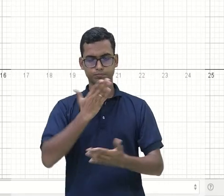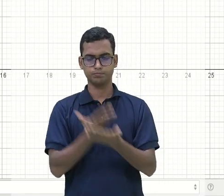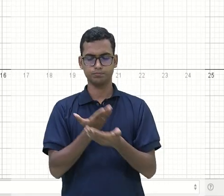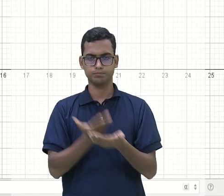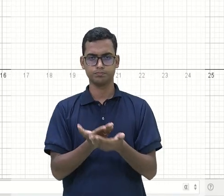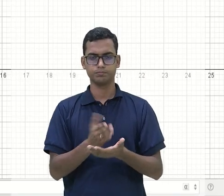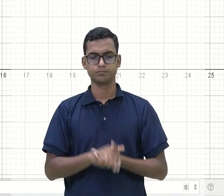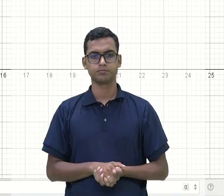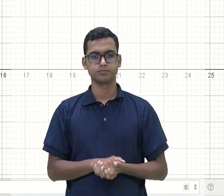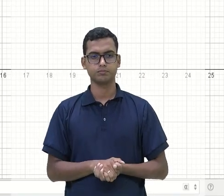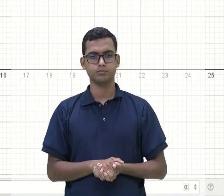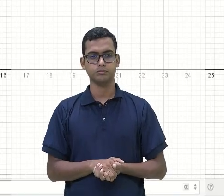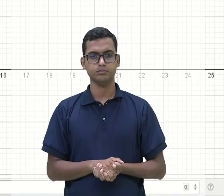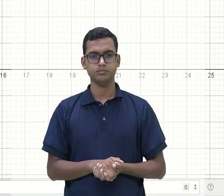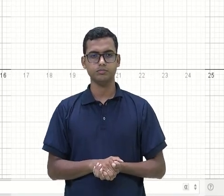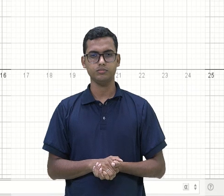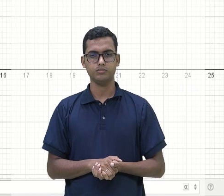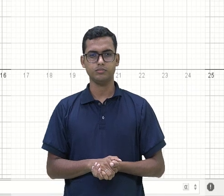função?